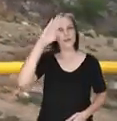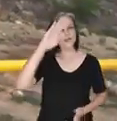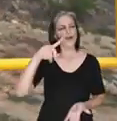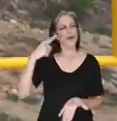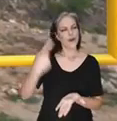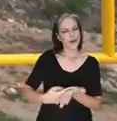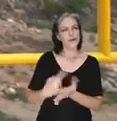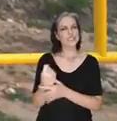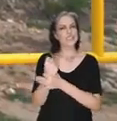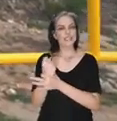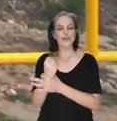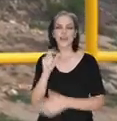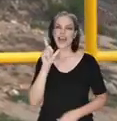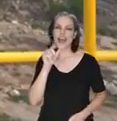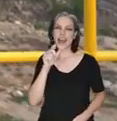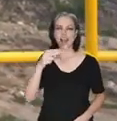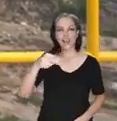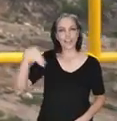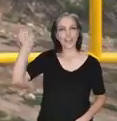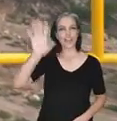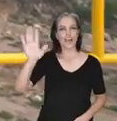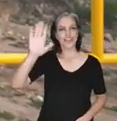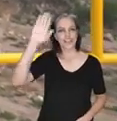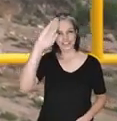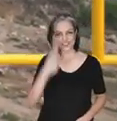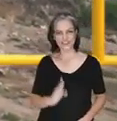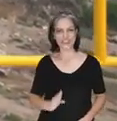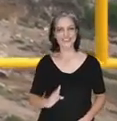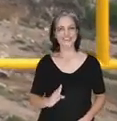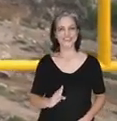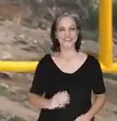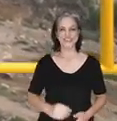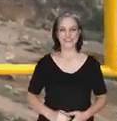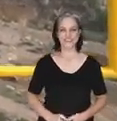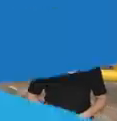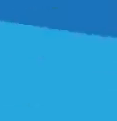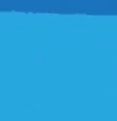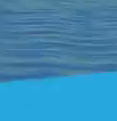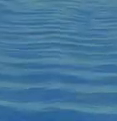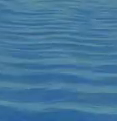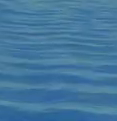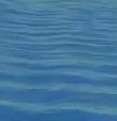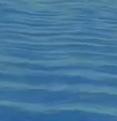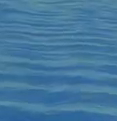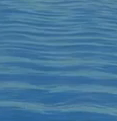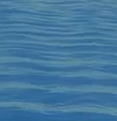com a segurança hídrica do Nordeste do Brasil, com o semiárido nordestino.